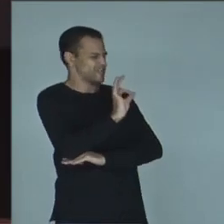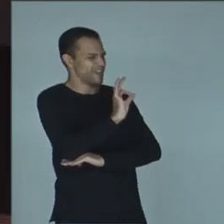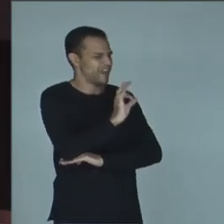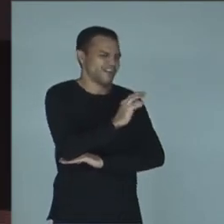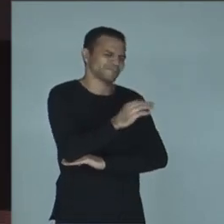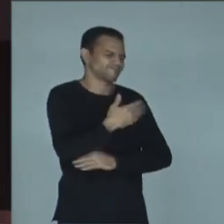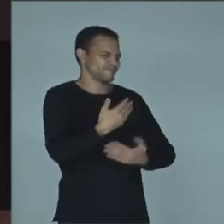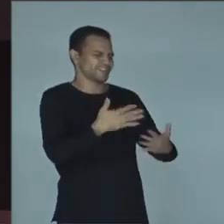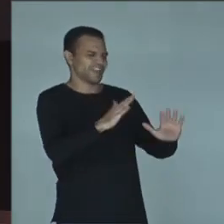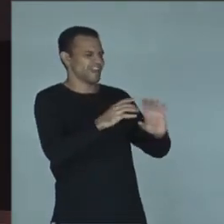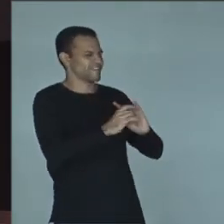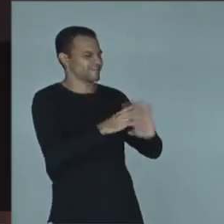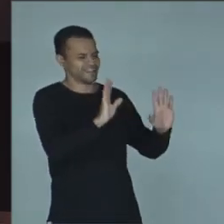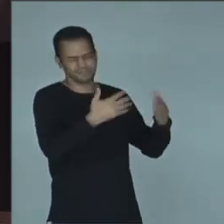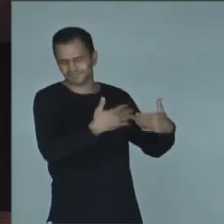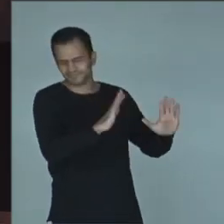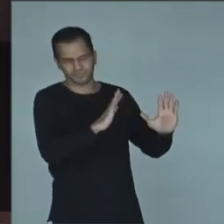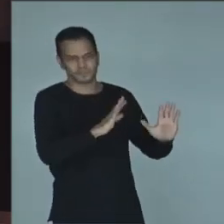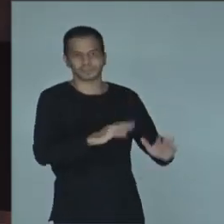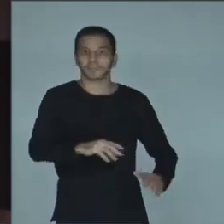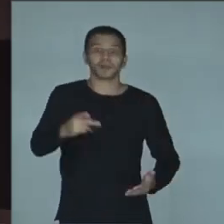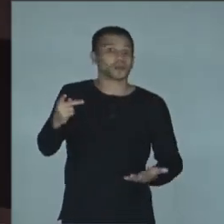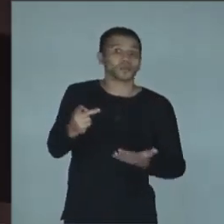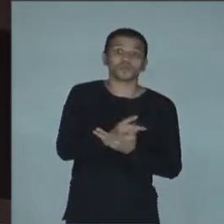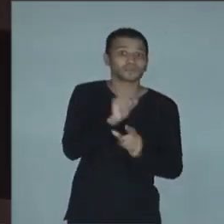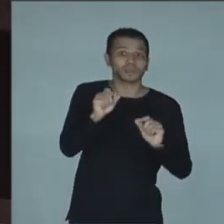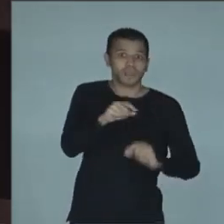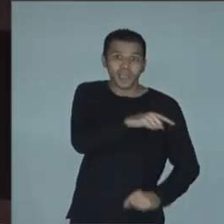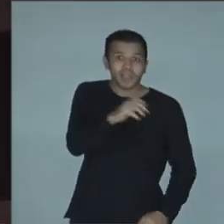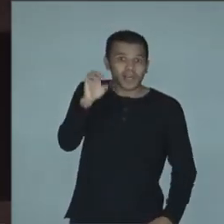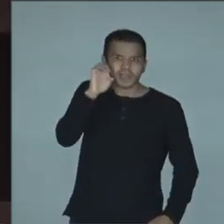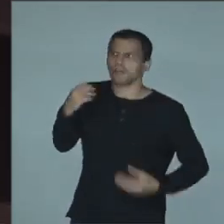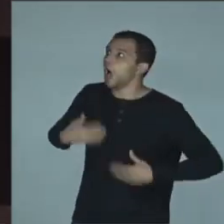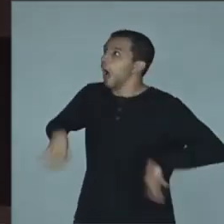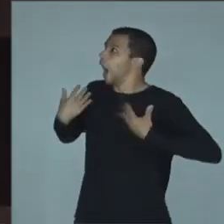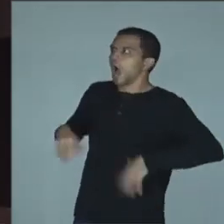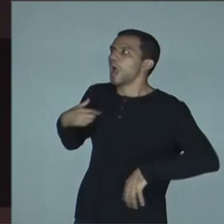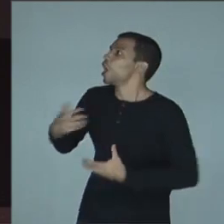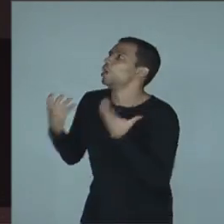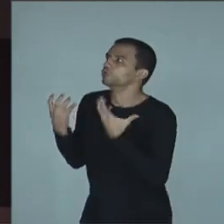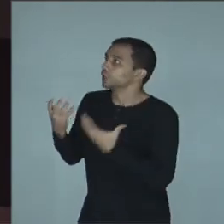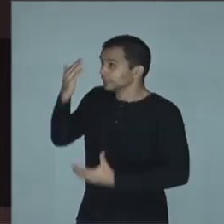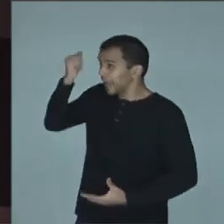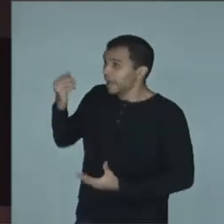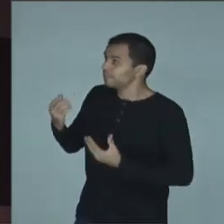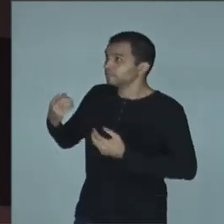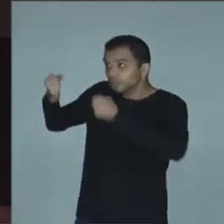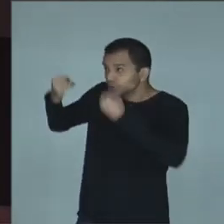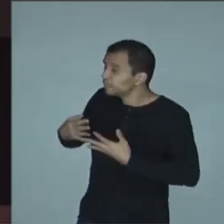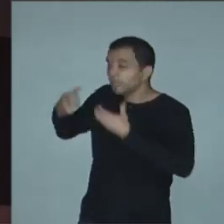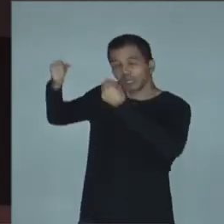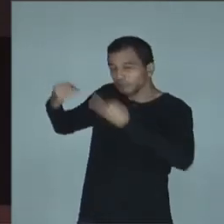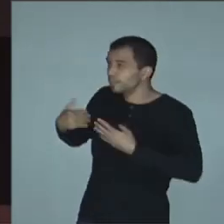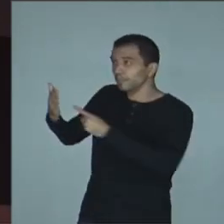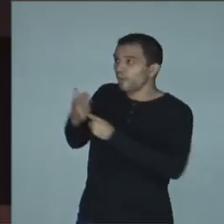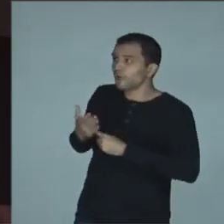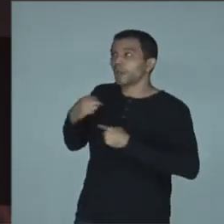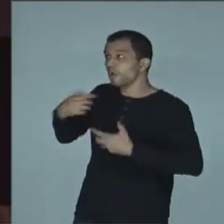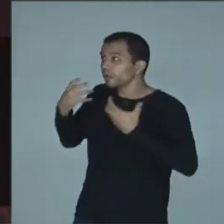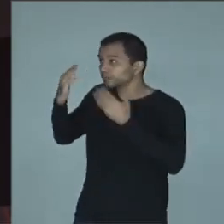não deixa para lá aí que ela ficou doida mesmo falou como é que é agora vai